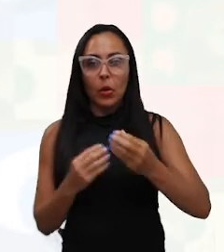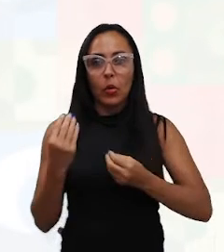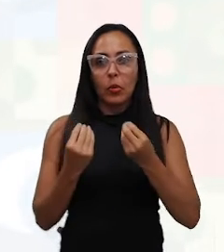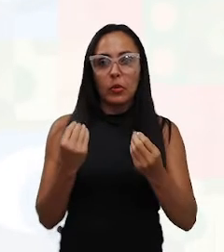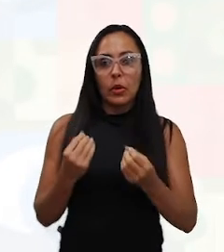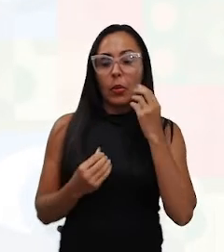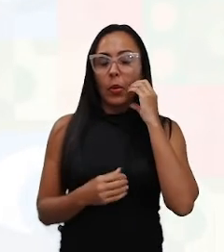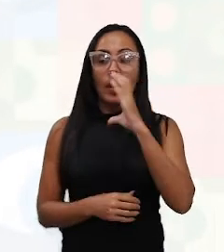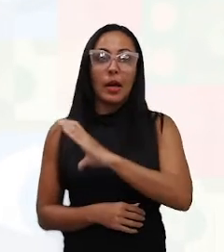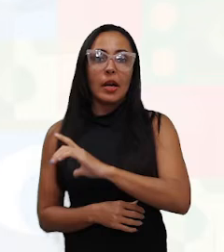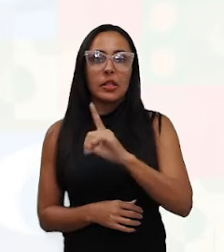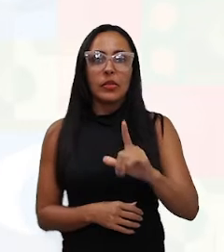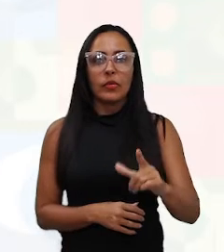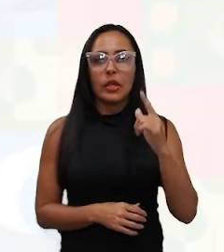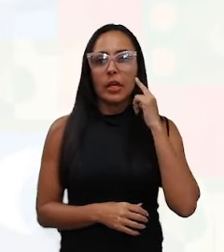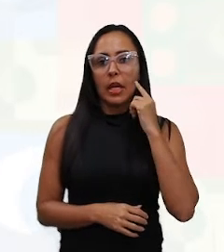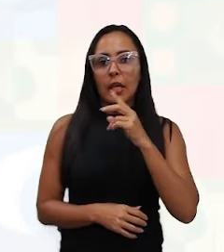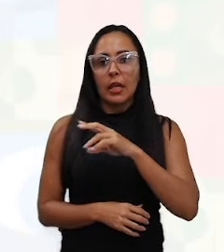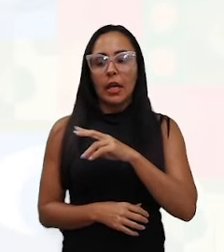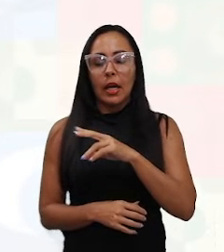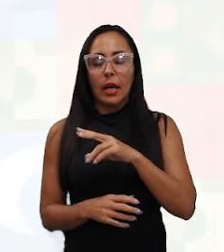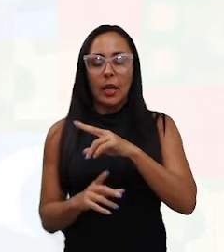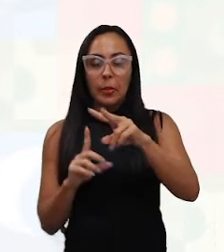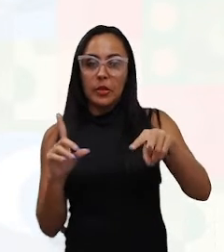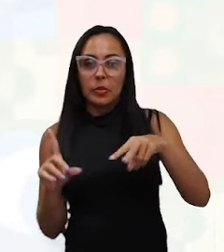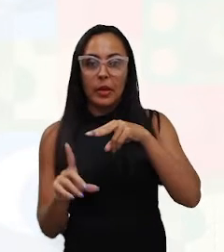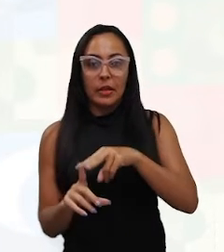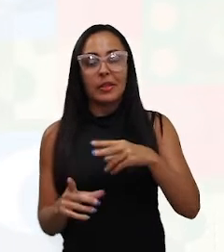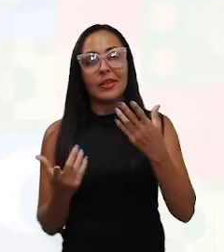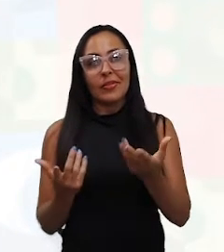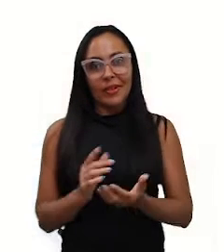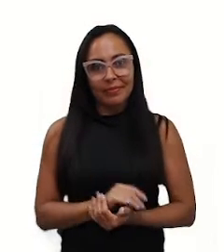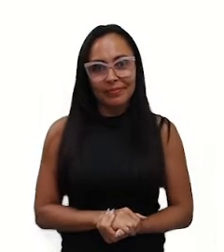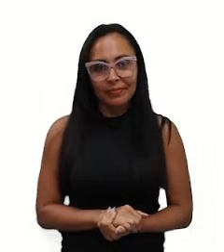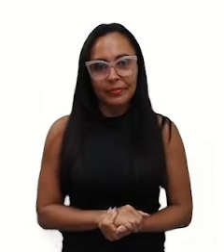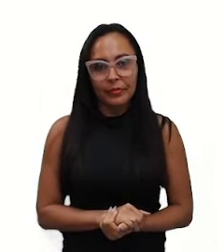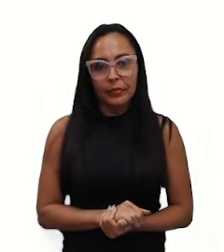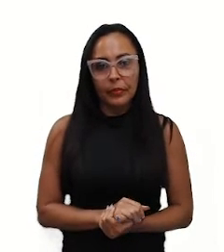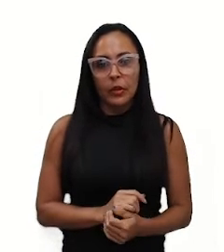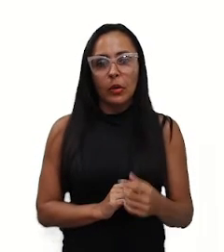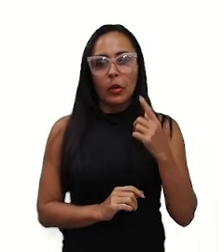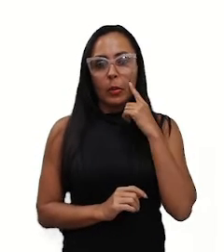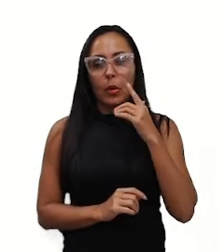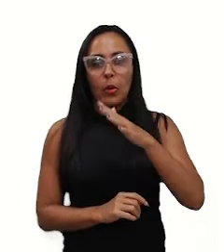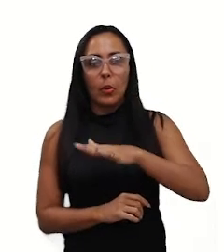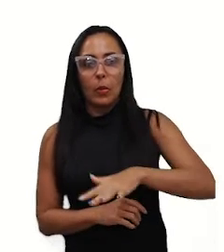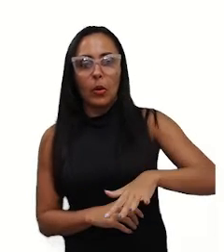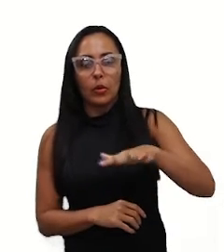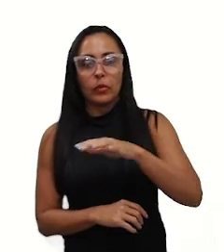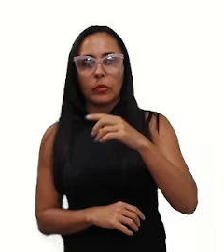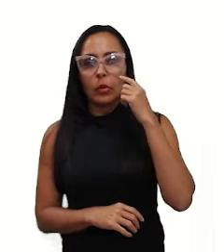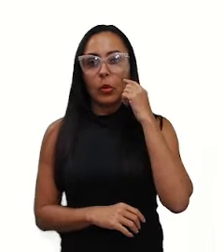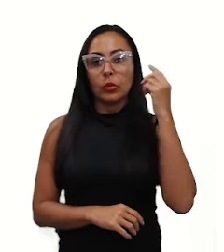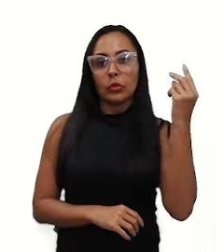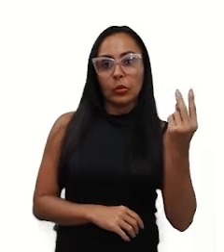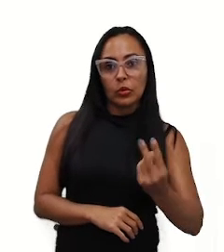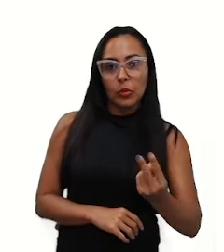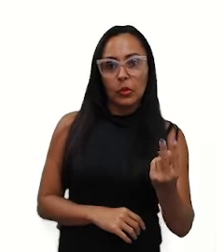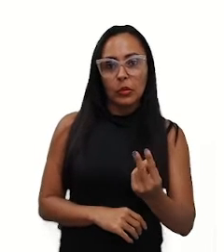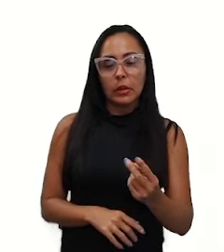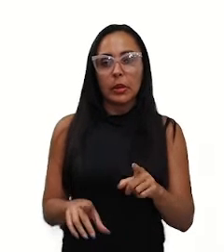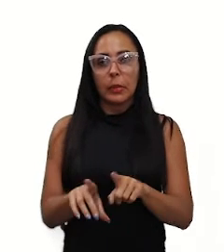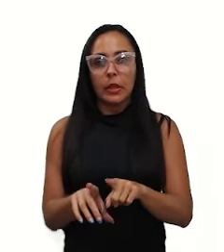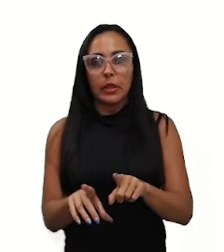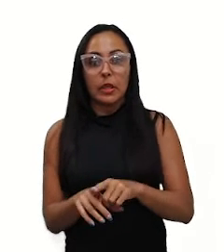classificadas a perspectiva cônica. Ela é classificada como um ponto de fuga, com 2 pontos de fuga ou com